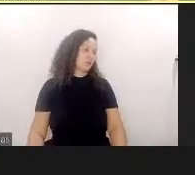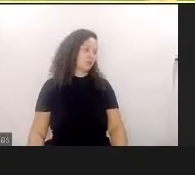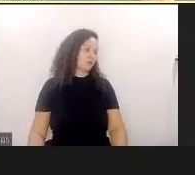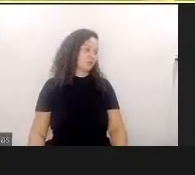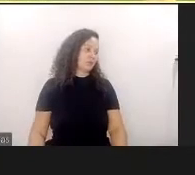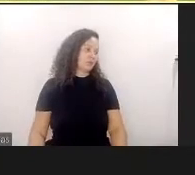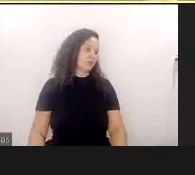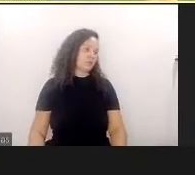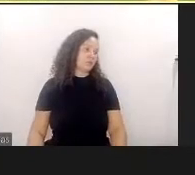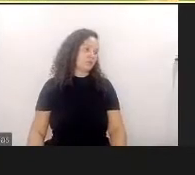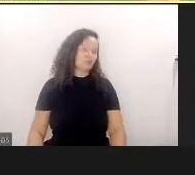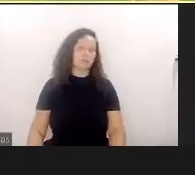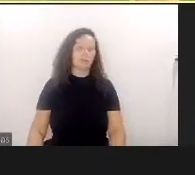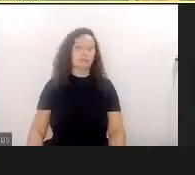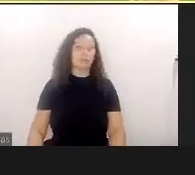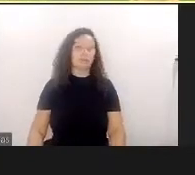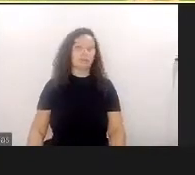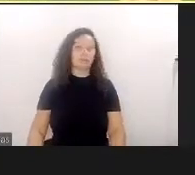país.